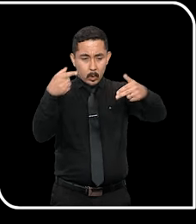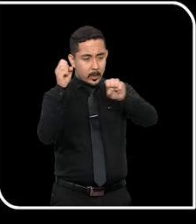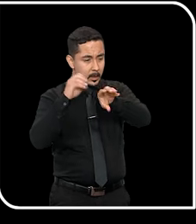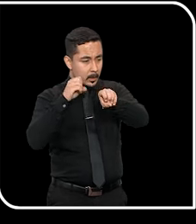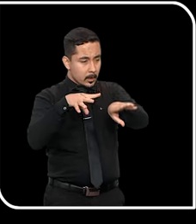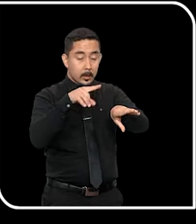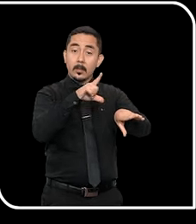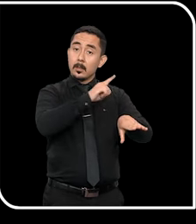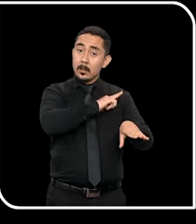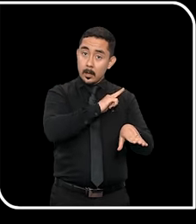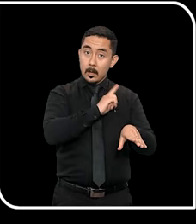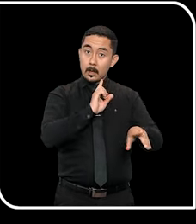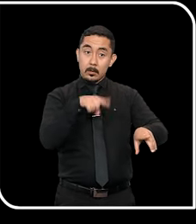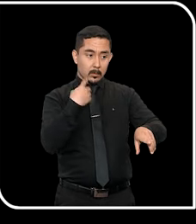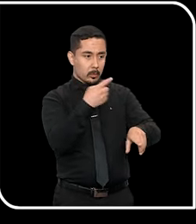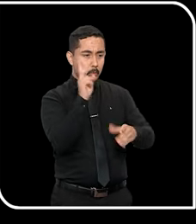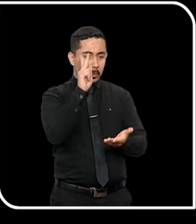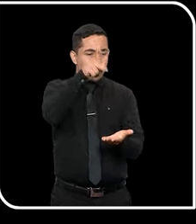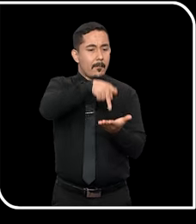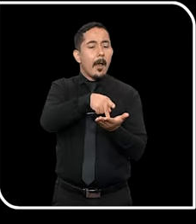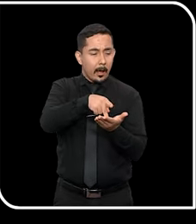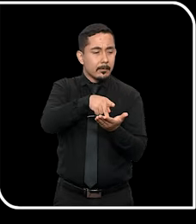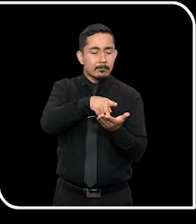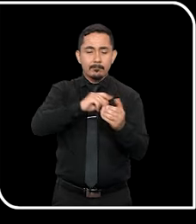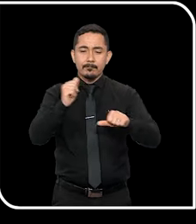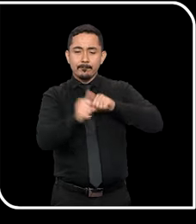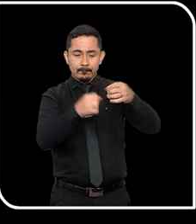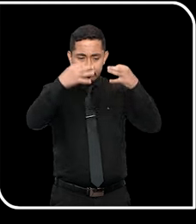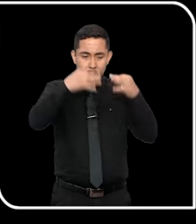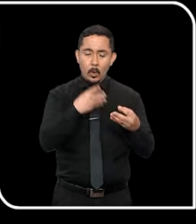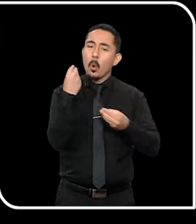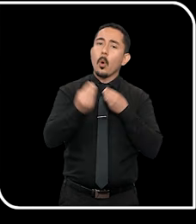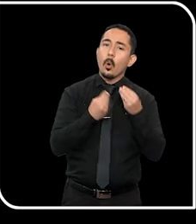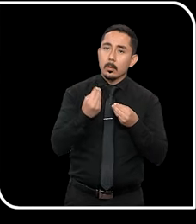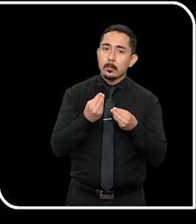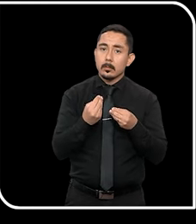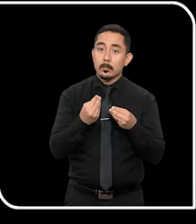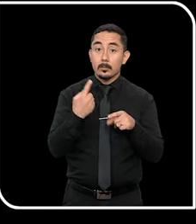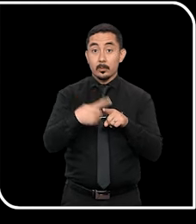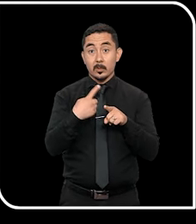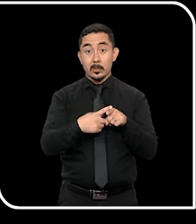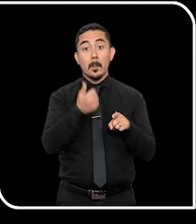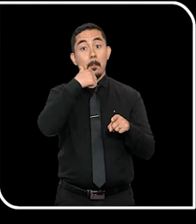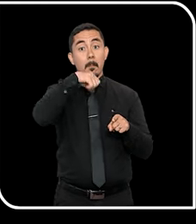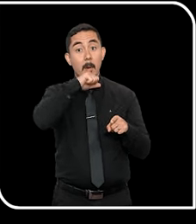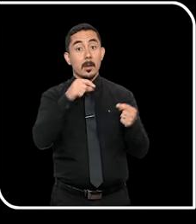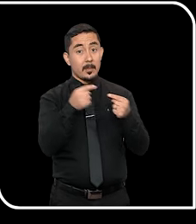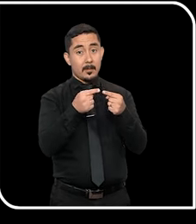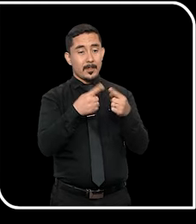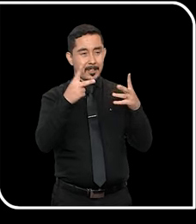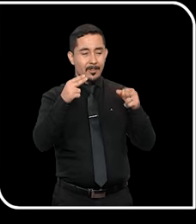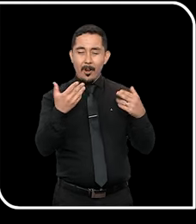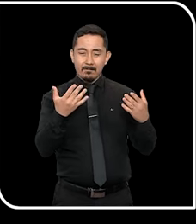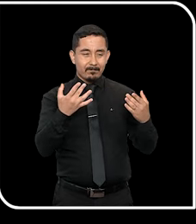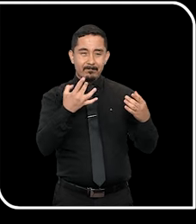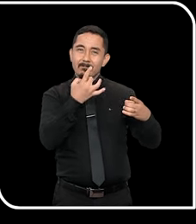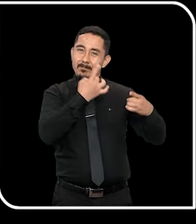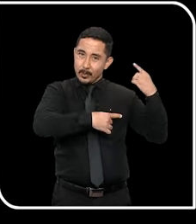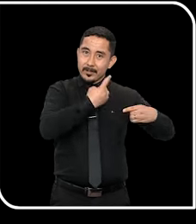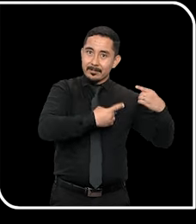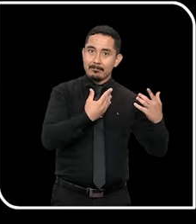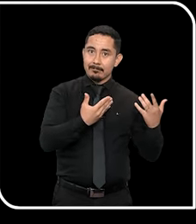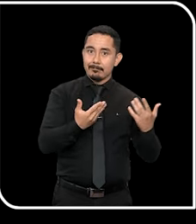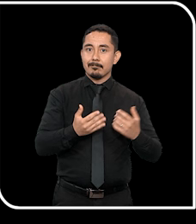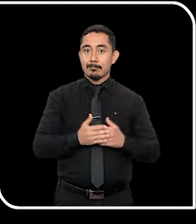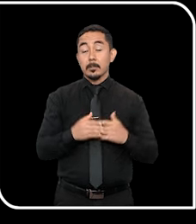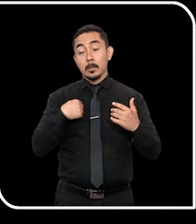gente transforma realidades através da nossa maternidade porque maternar é um ato político Então esse é o